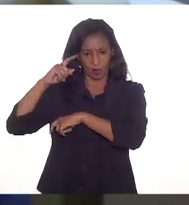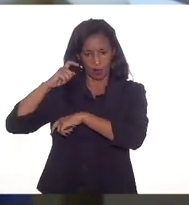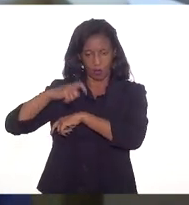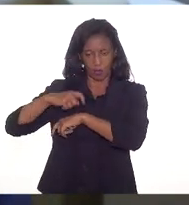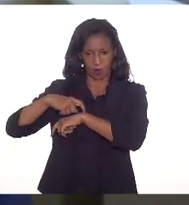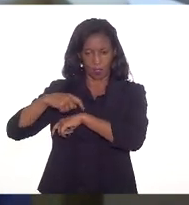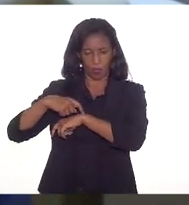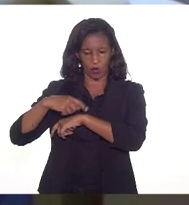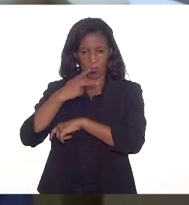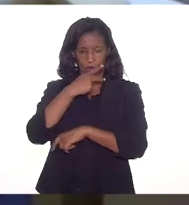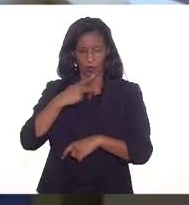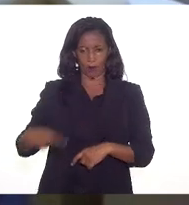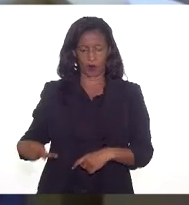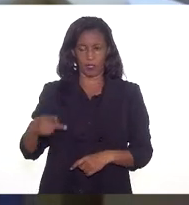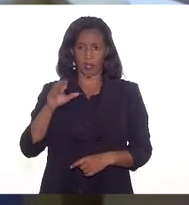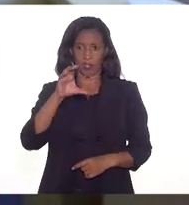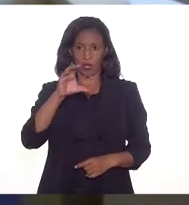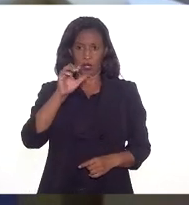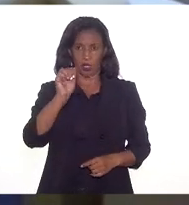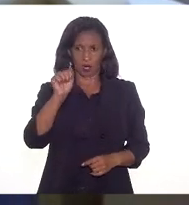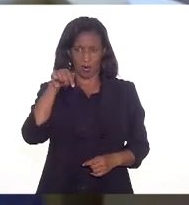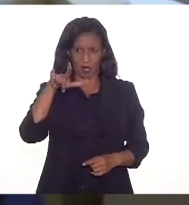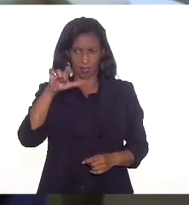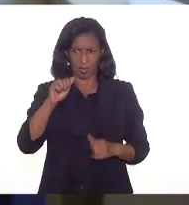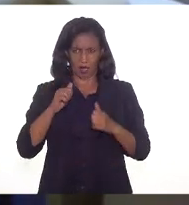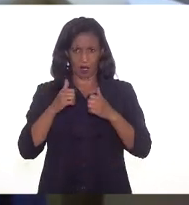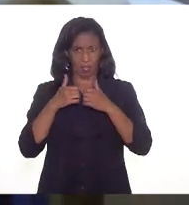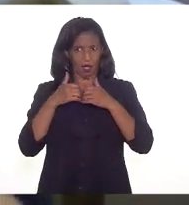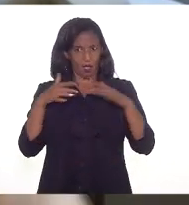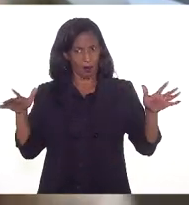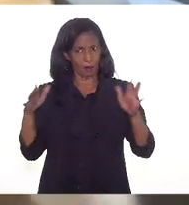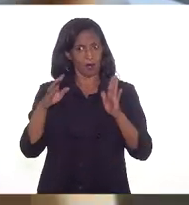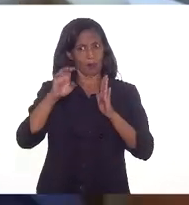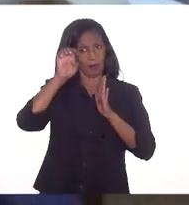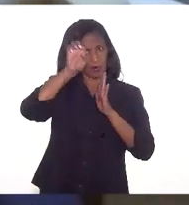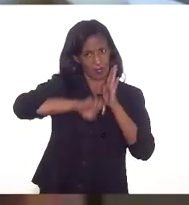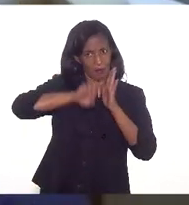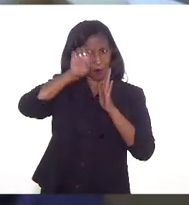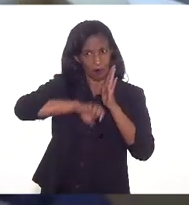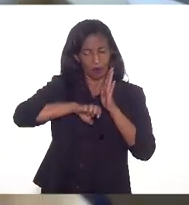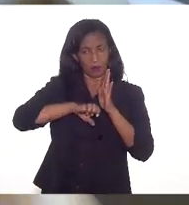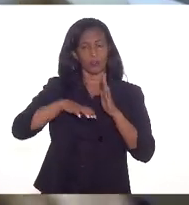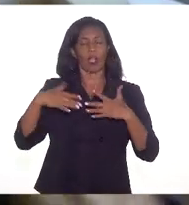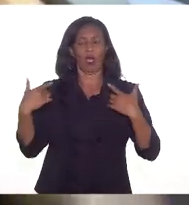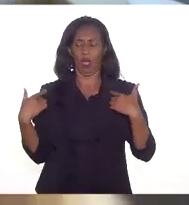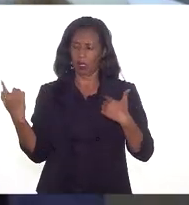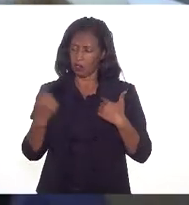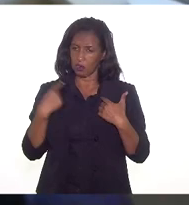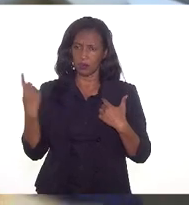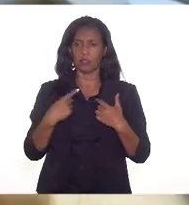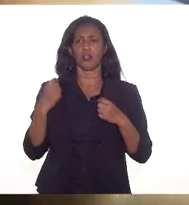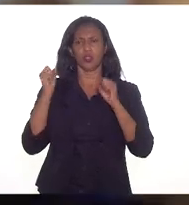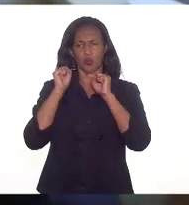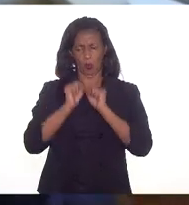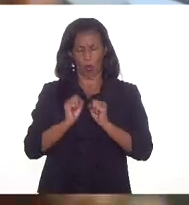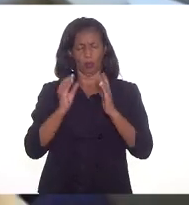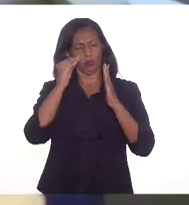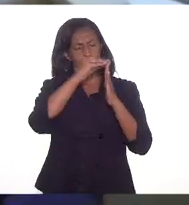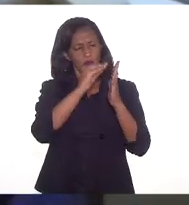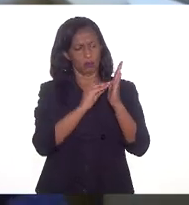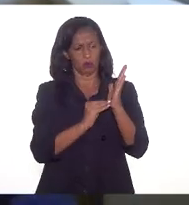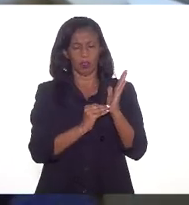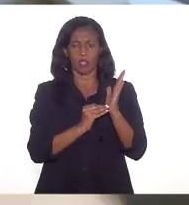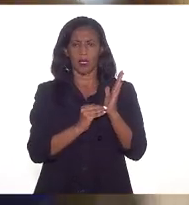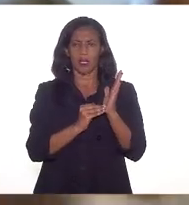presidente Canella abrir para as emendas, a gente vai poder aí construir, né, essas emendas em cima dessas